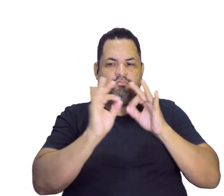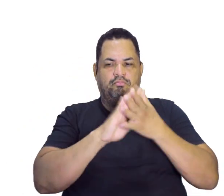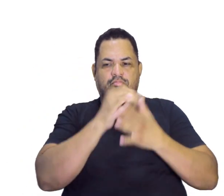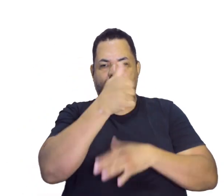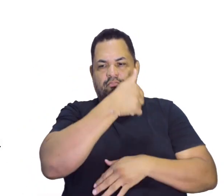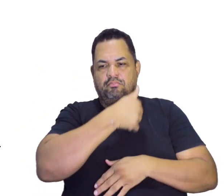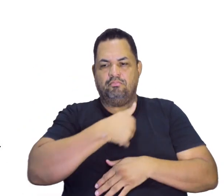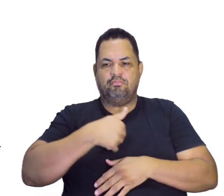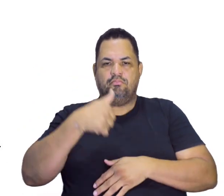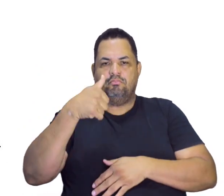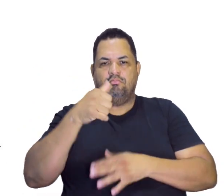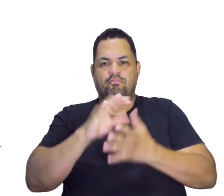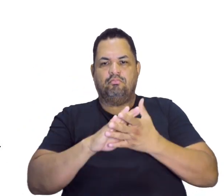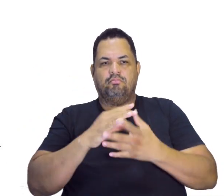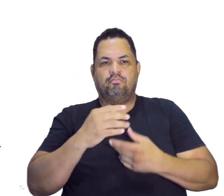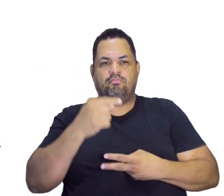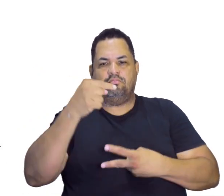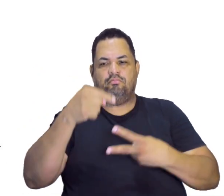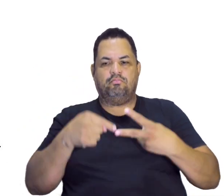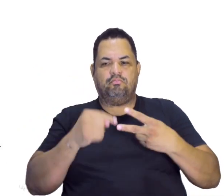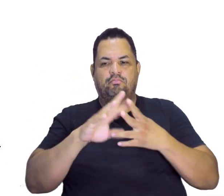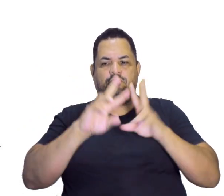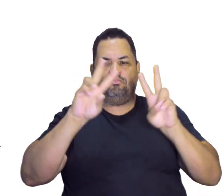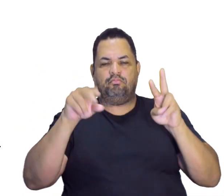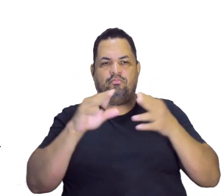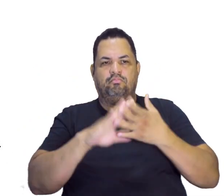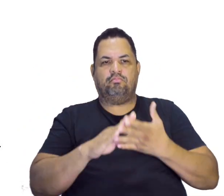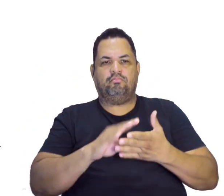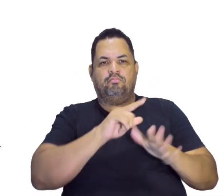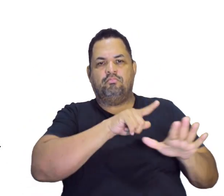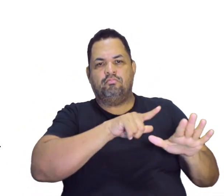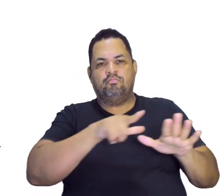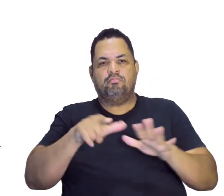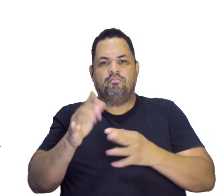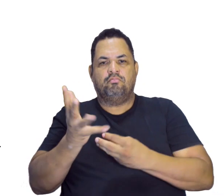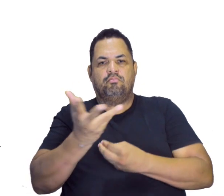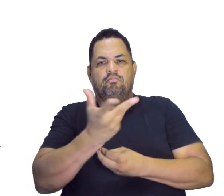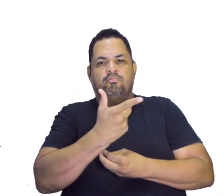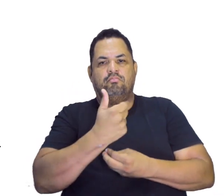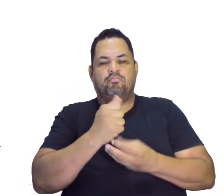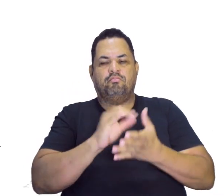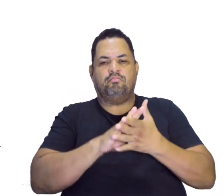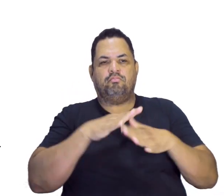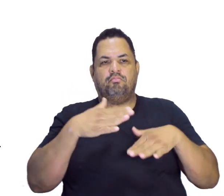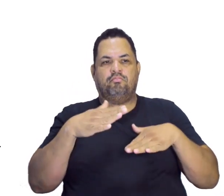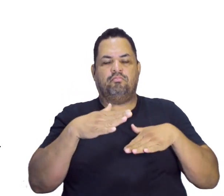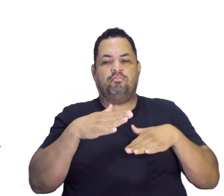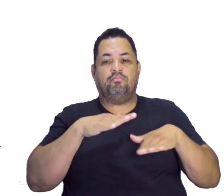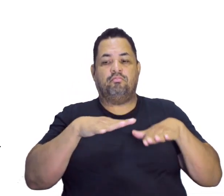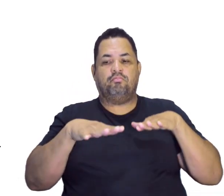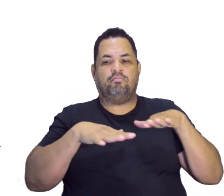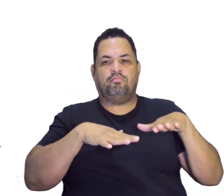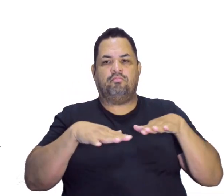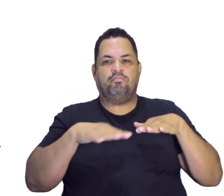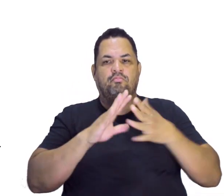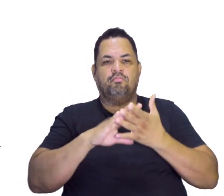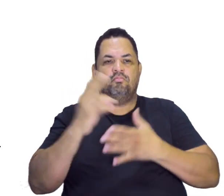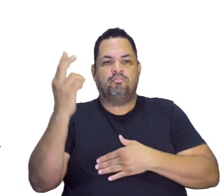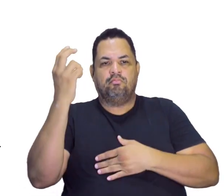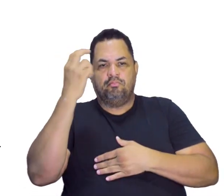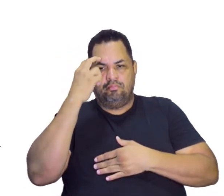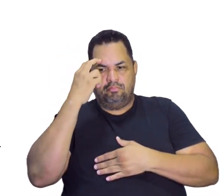esses dois assuntos aqui, como a gente estudou. Na Semana de Arte Moderna, foi um